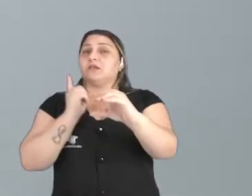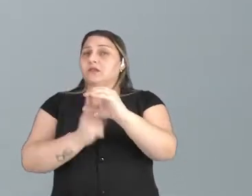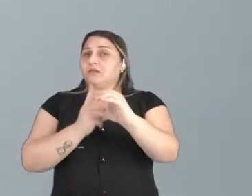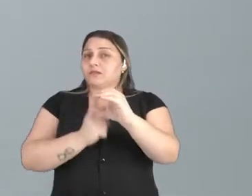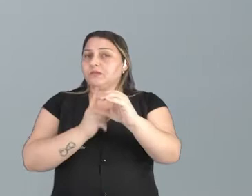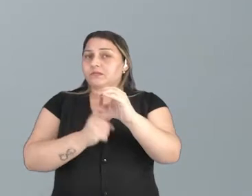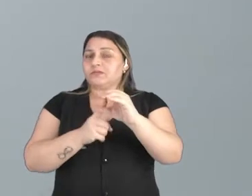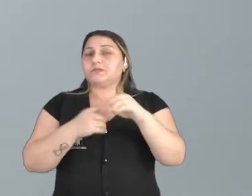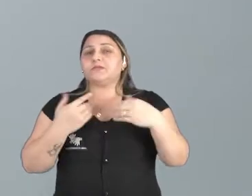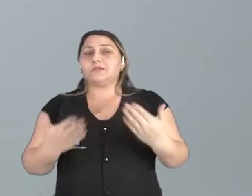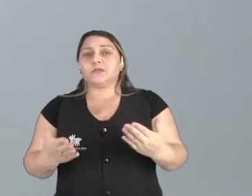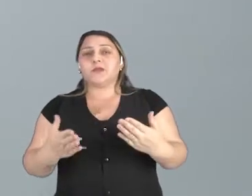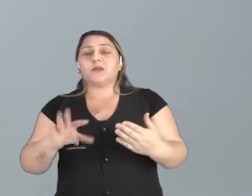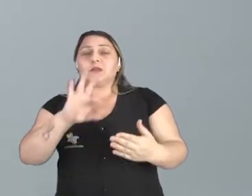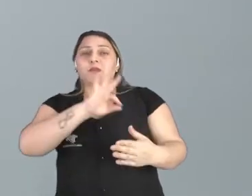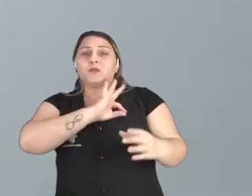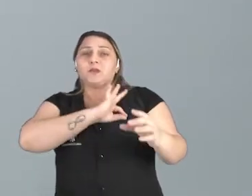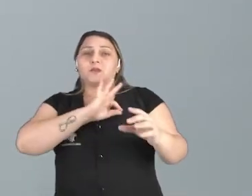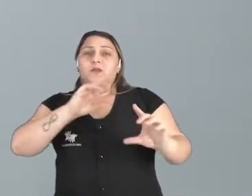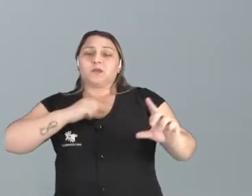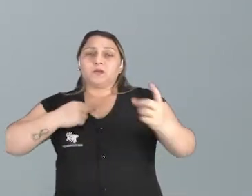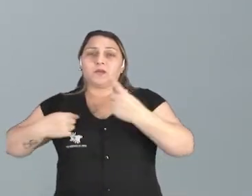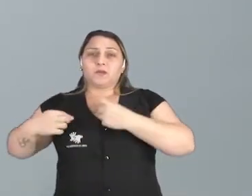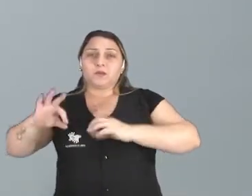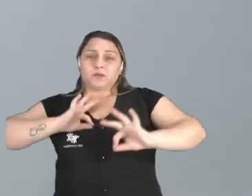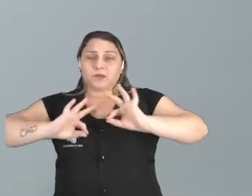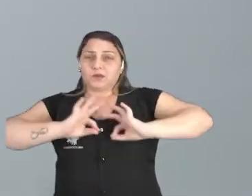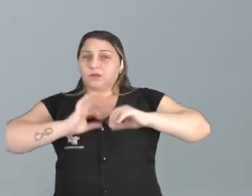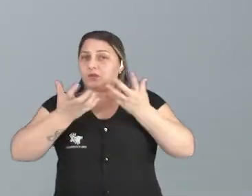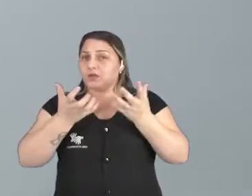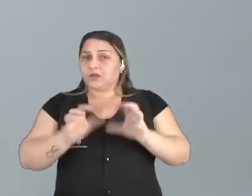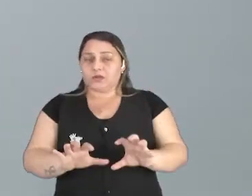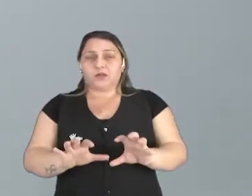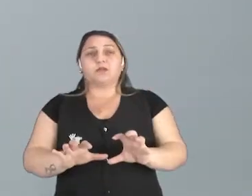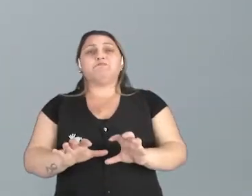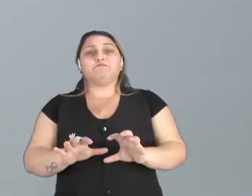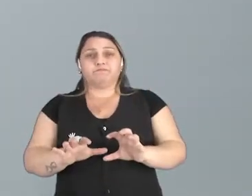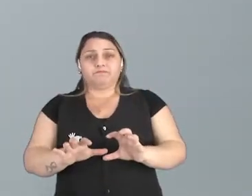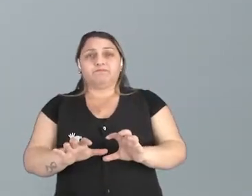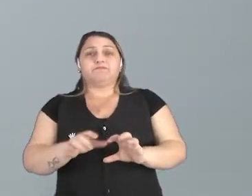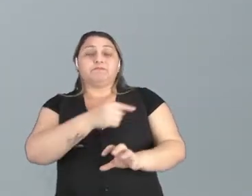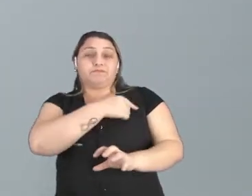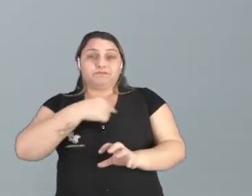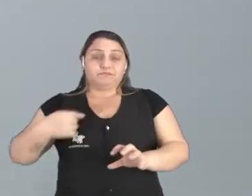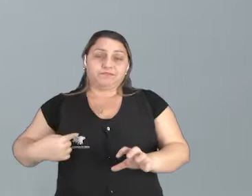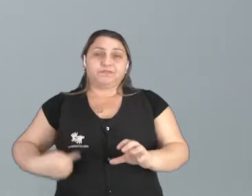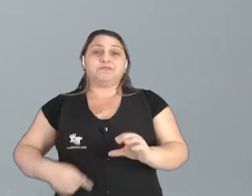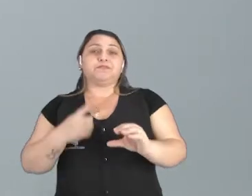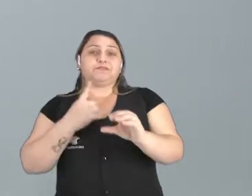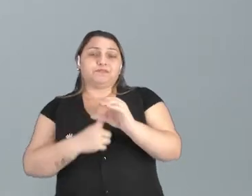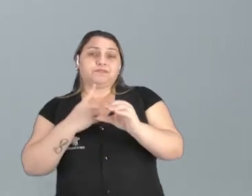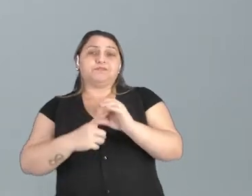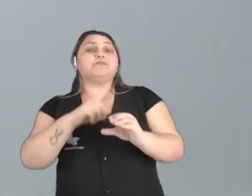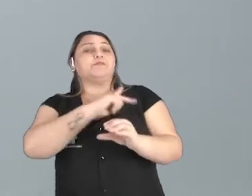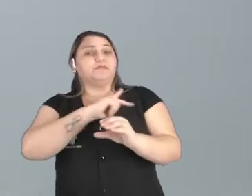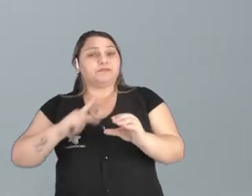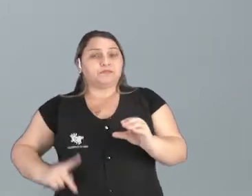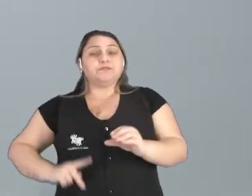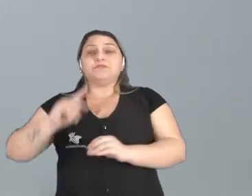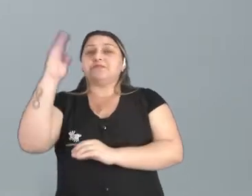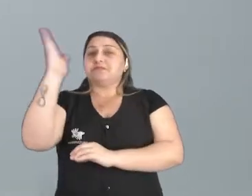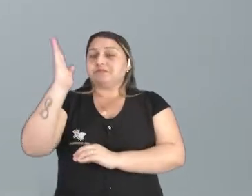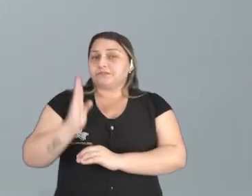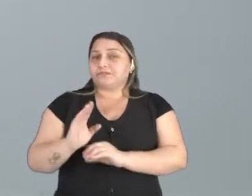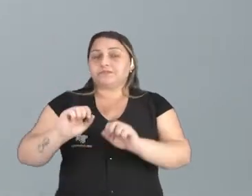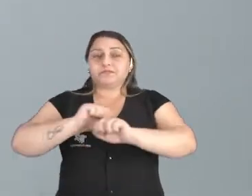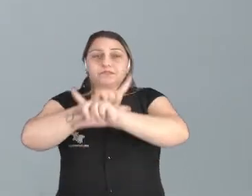então o exército, a elite, eles não iam querer uma pessoa que estava lá na China comunista para ser presidente do Brasil, né,